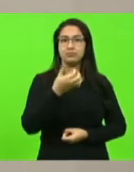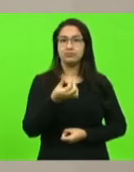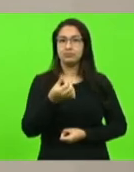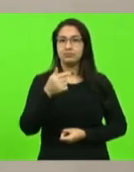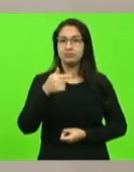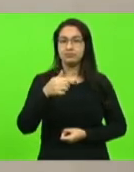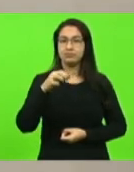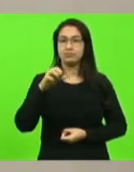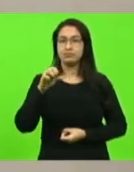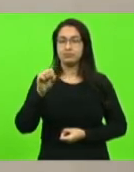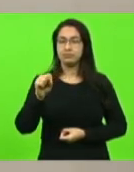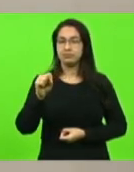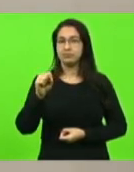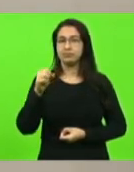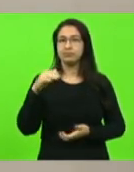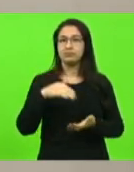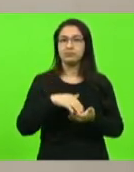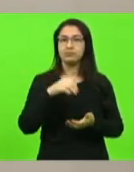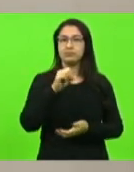1681,